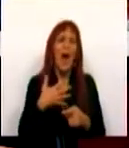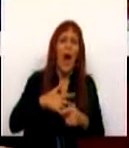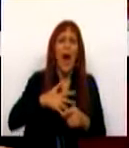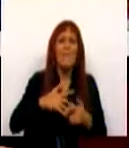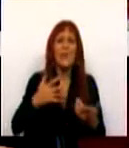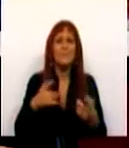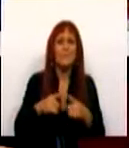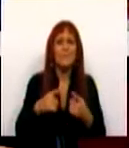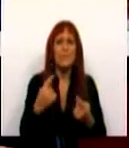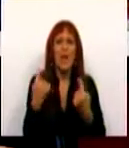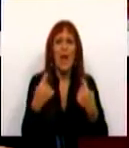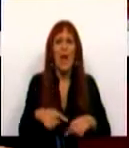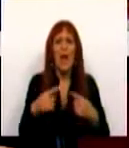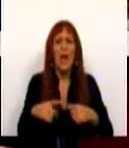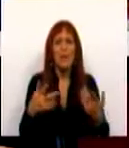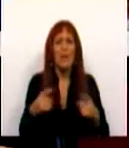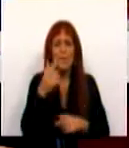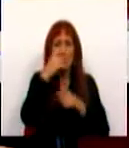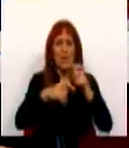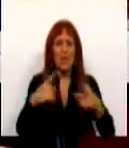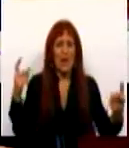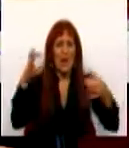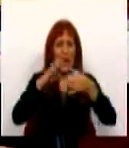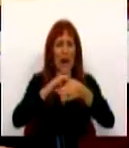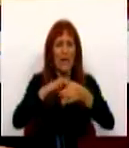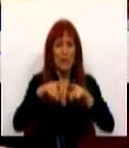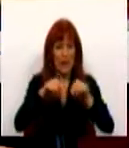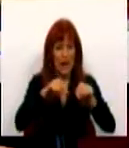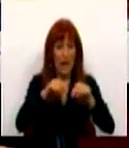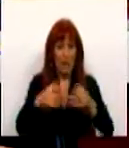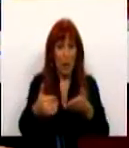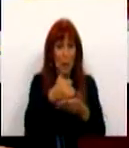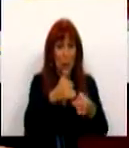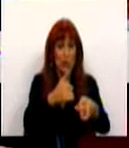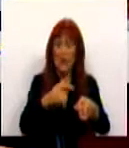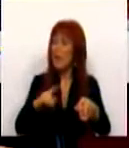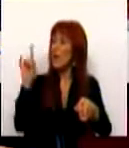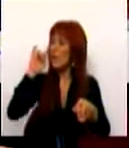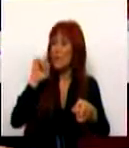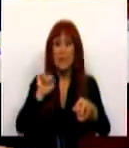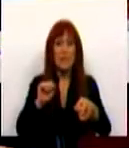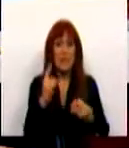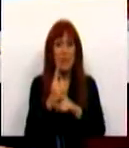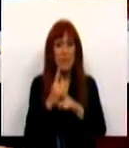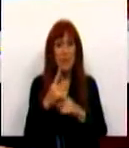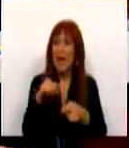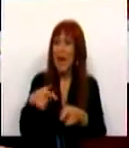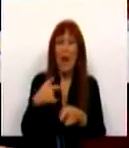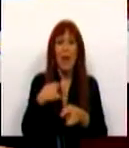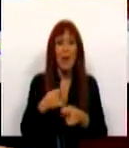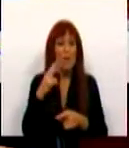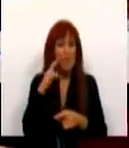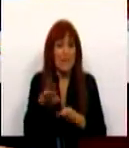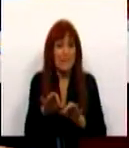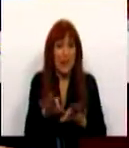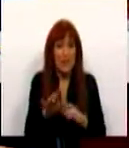que haja pessoas ligadas a este recurso, na valorização do mesmo, se ela não for encarada